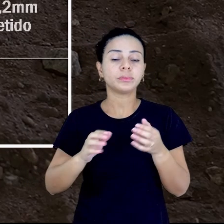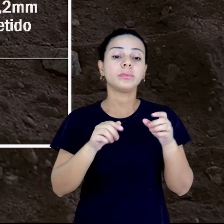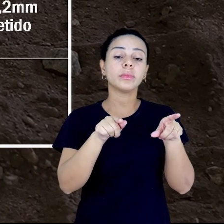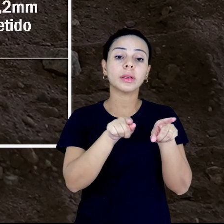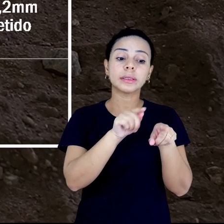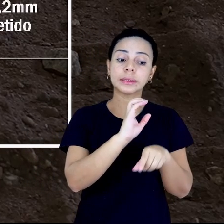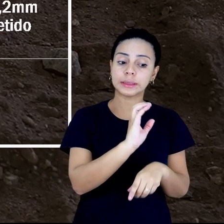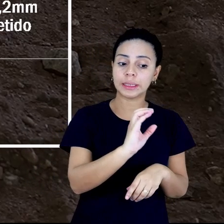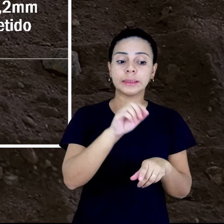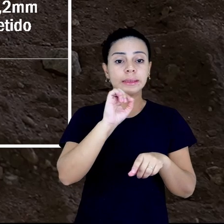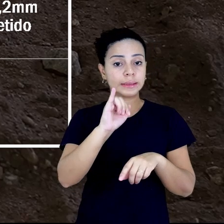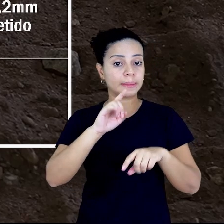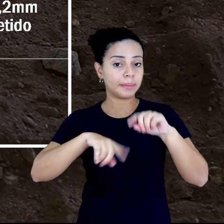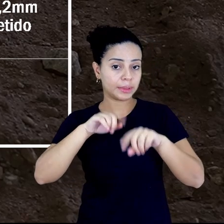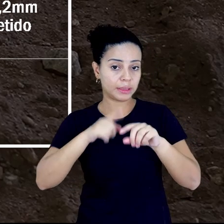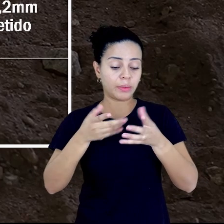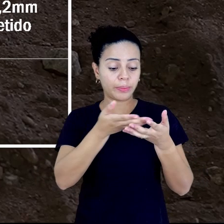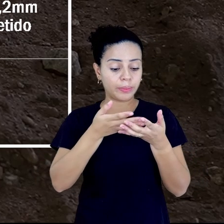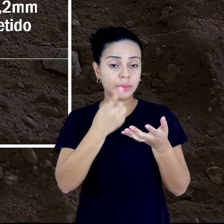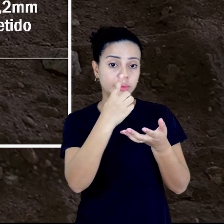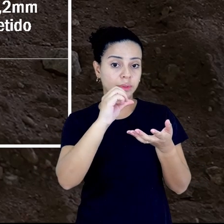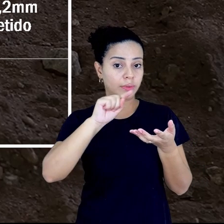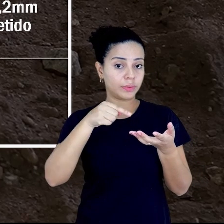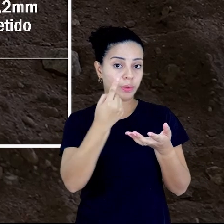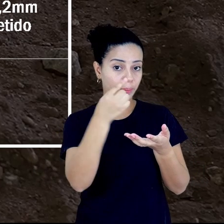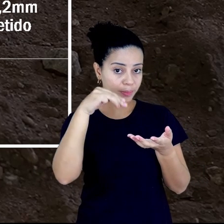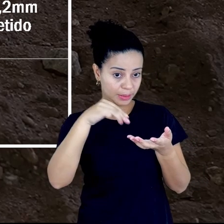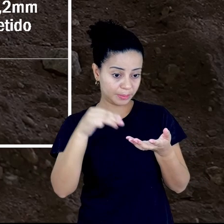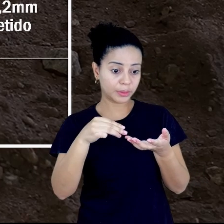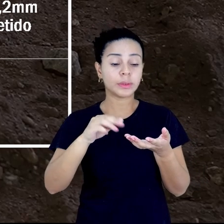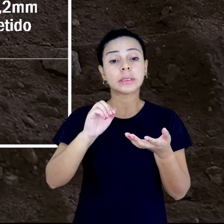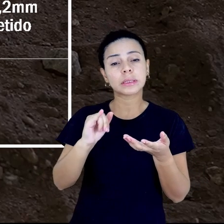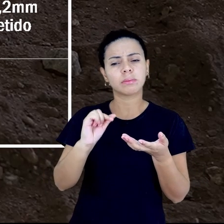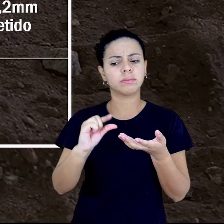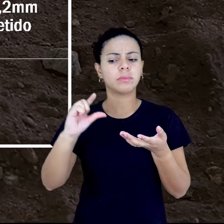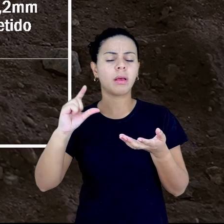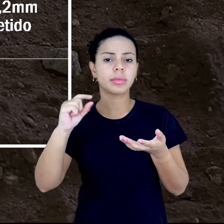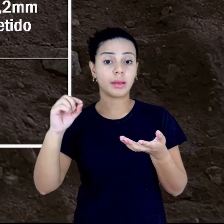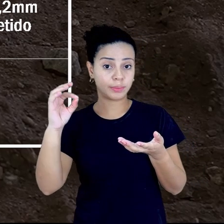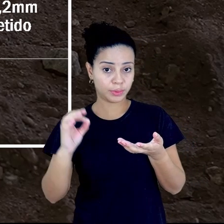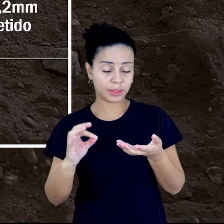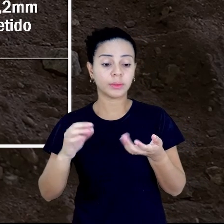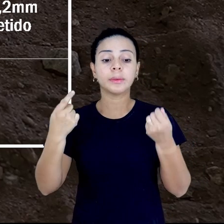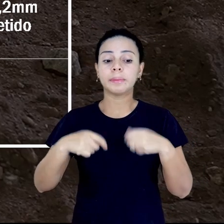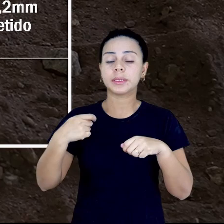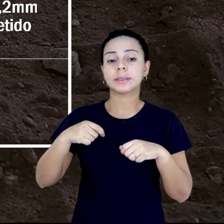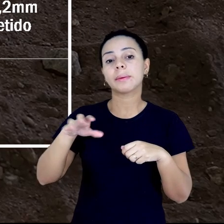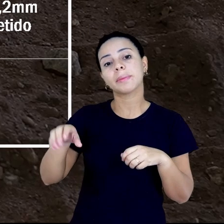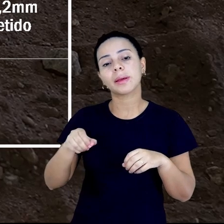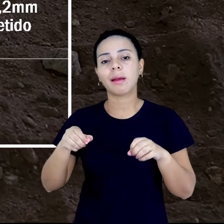Caso C, se o percentual de material retido na peneira 19,1 mm for superior a